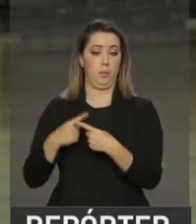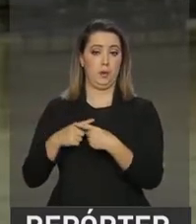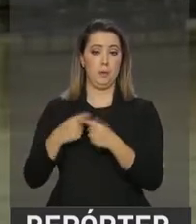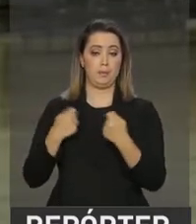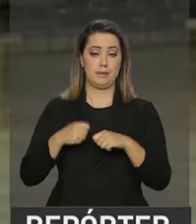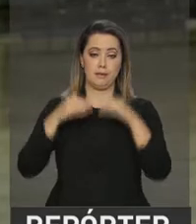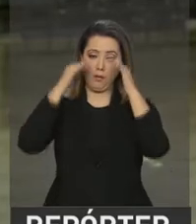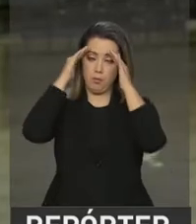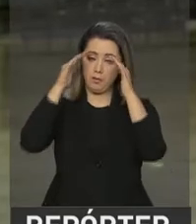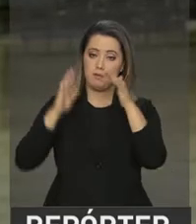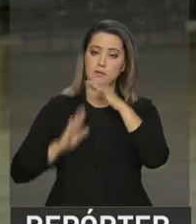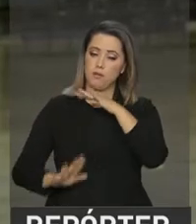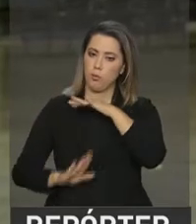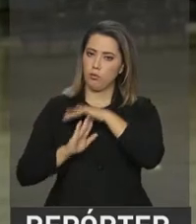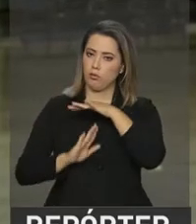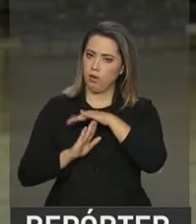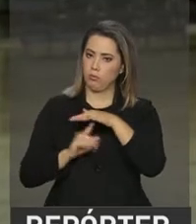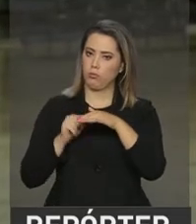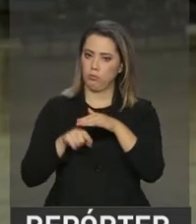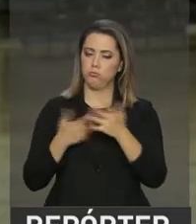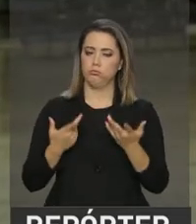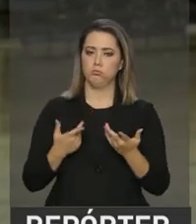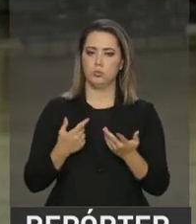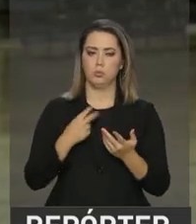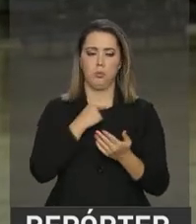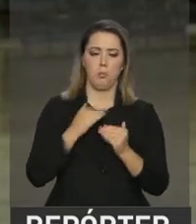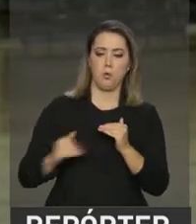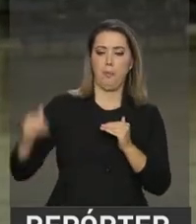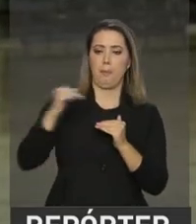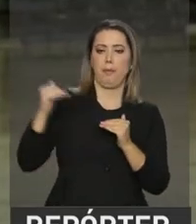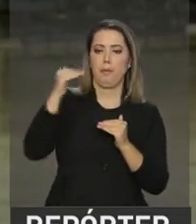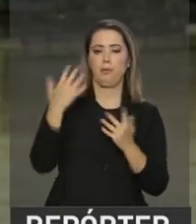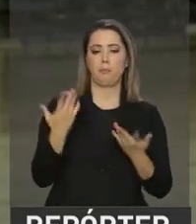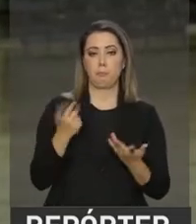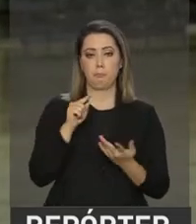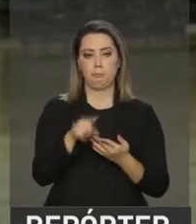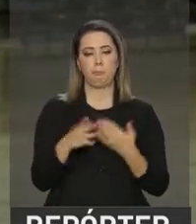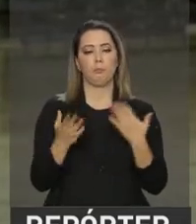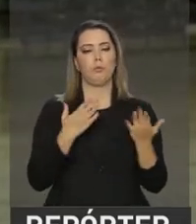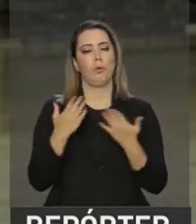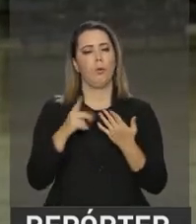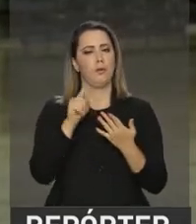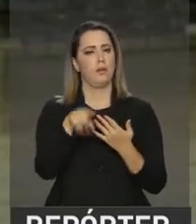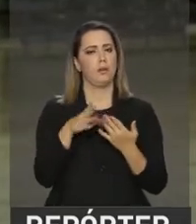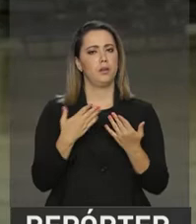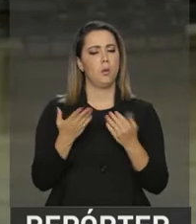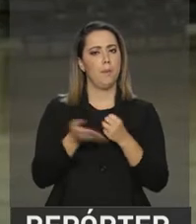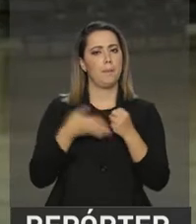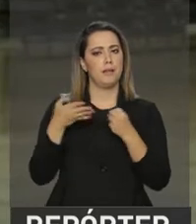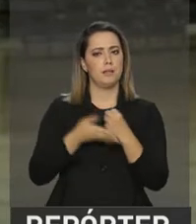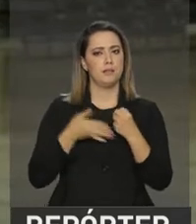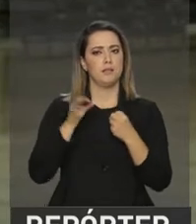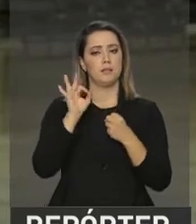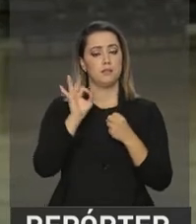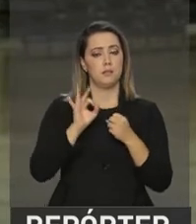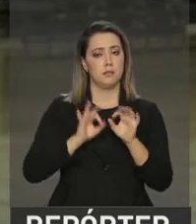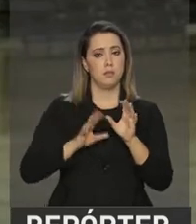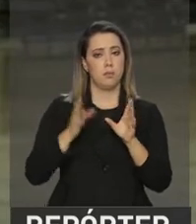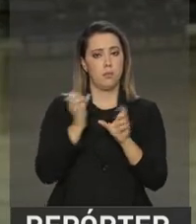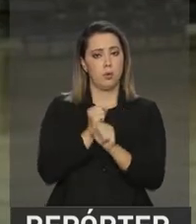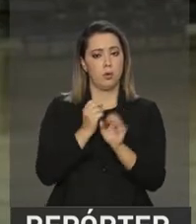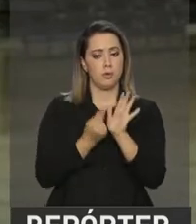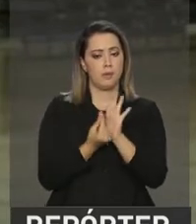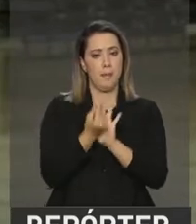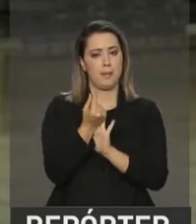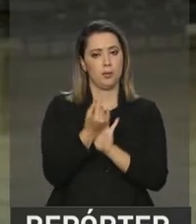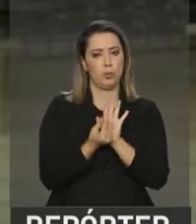diretrizes orçamentárias roberto sempre serve como uma base um parâmetro para a elaboração do orçamento do